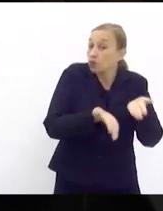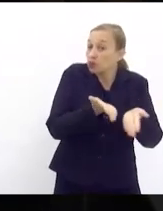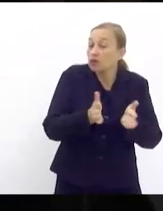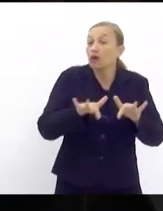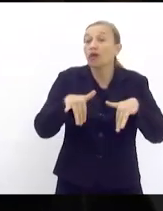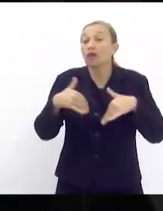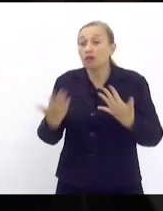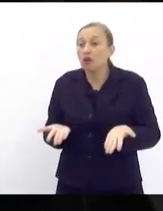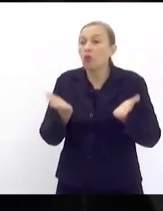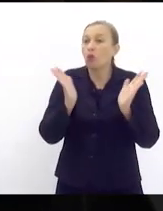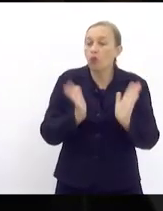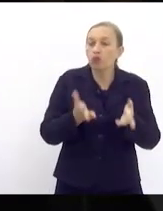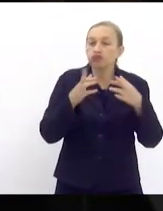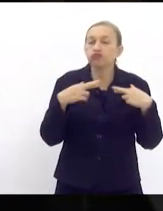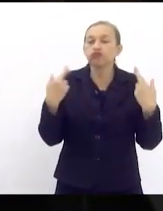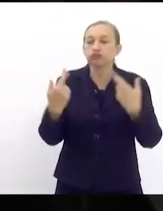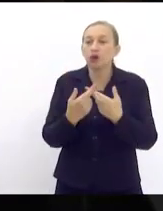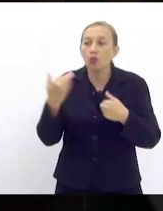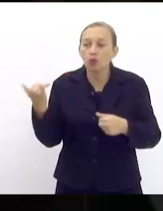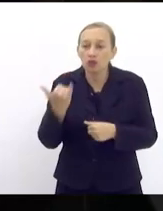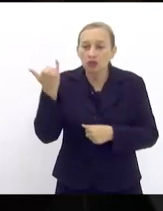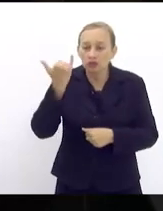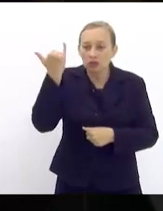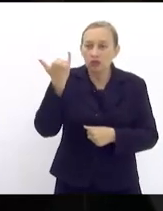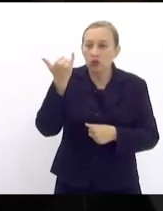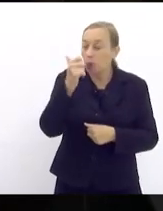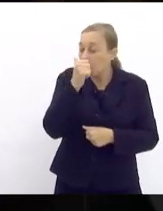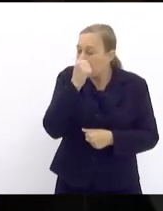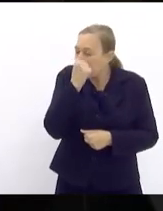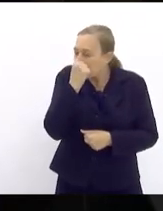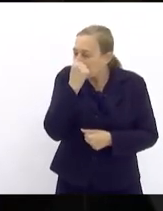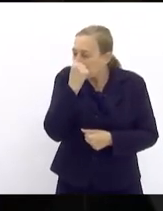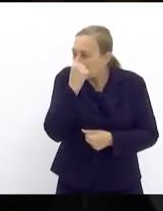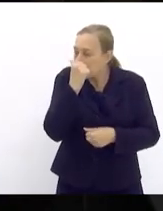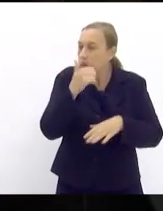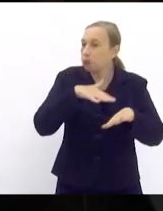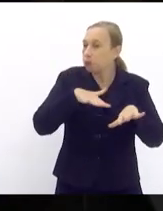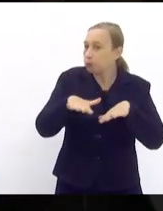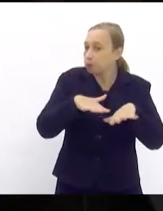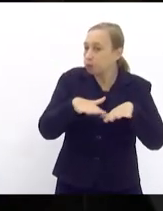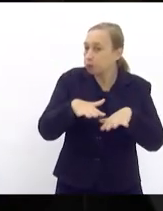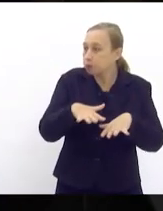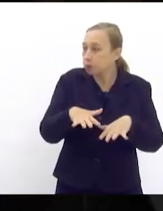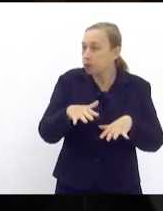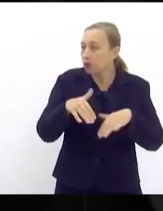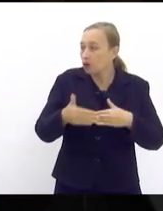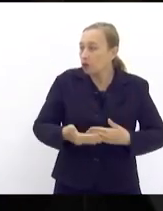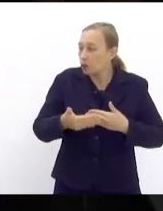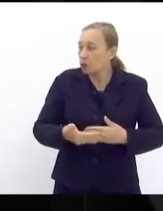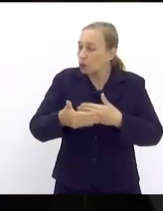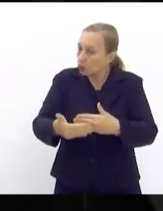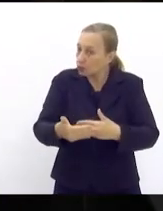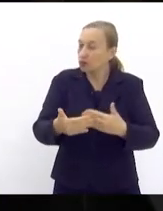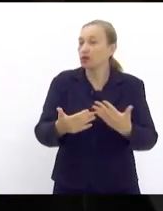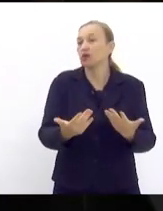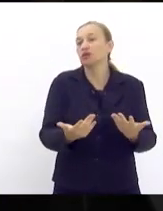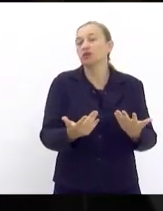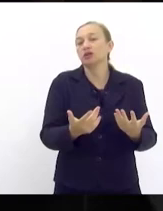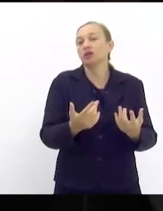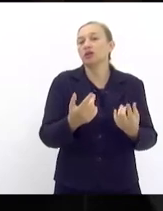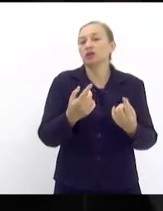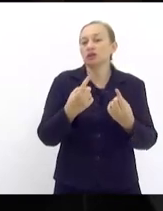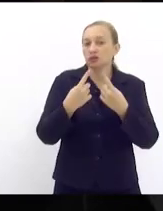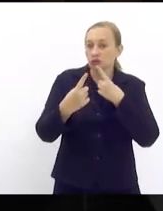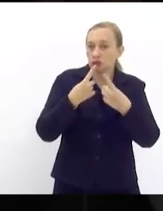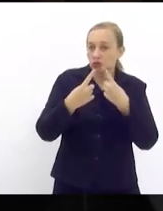hoje foi uma reunião muito importante muito cheia muito mobilizada e a gente vai avançar vai levar esse debate